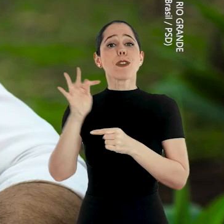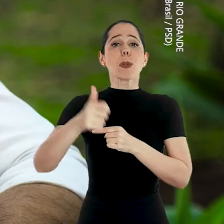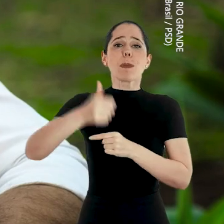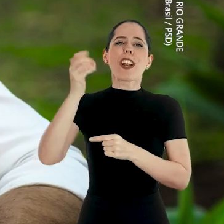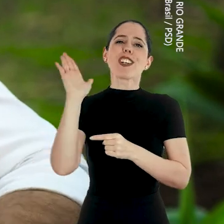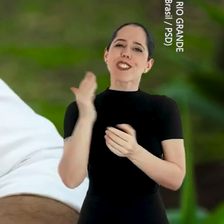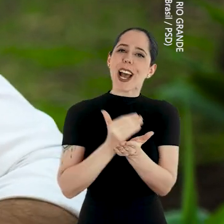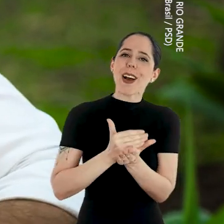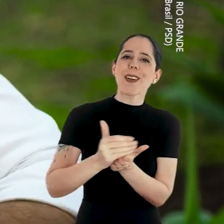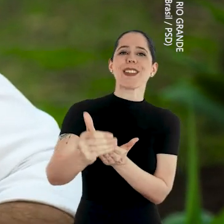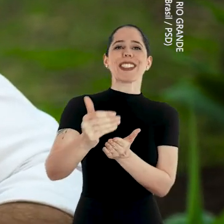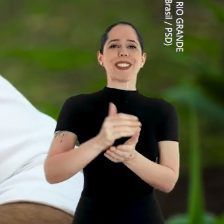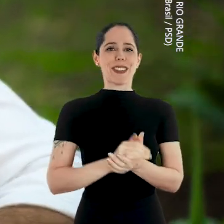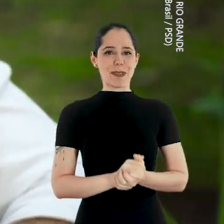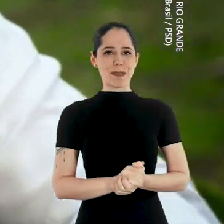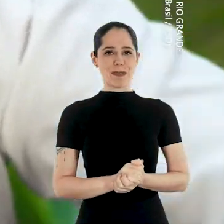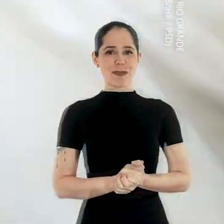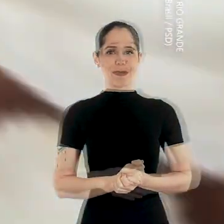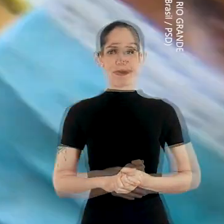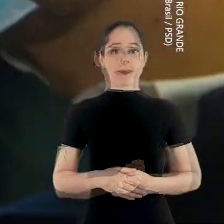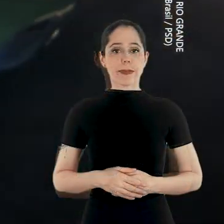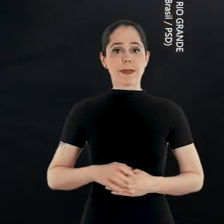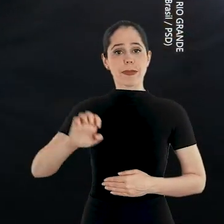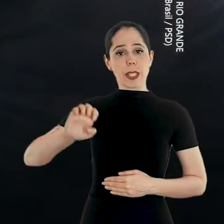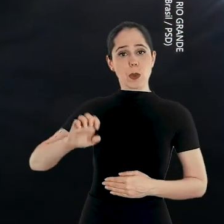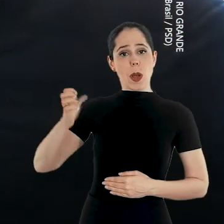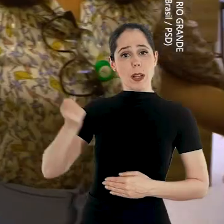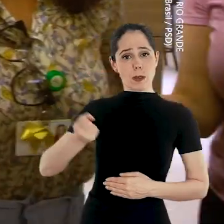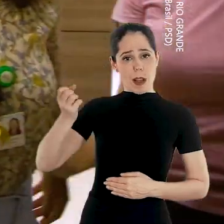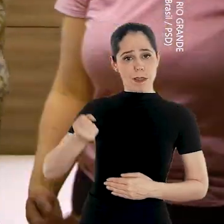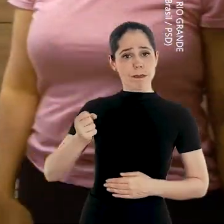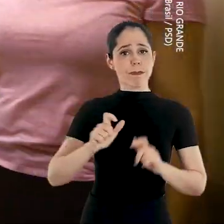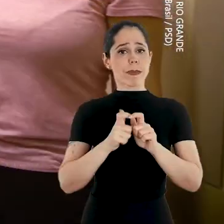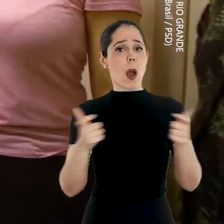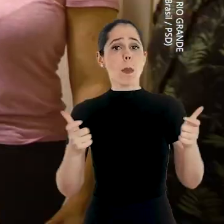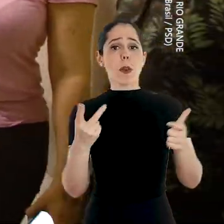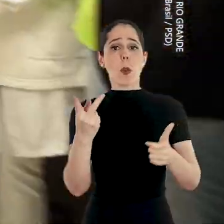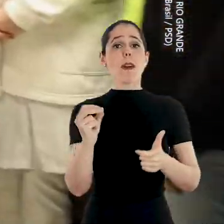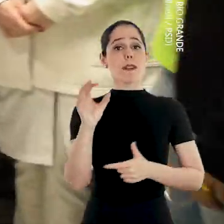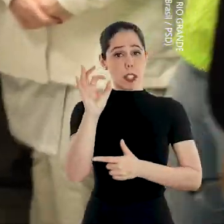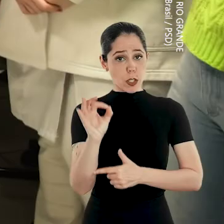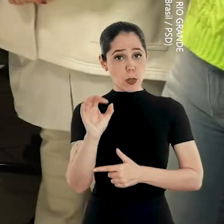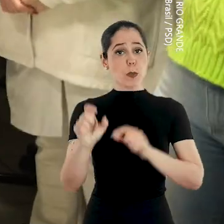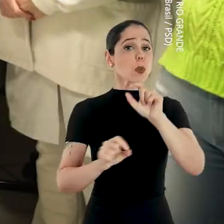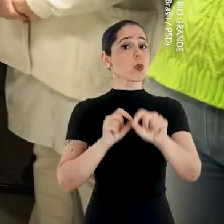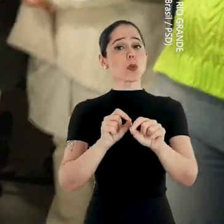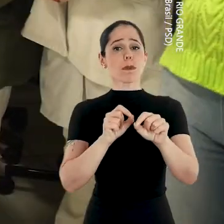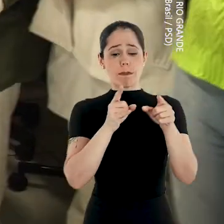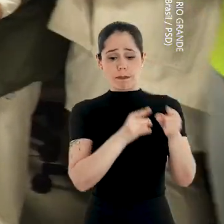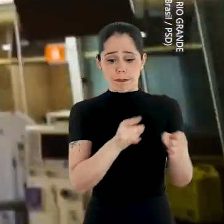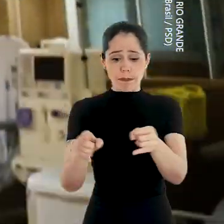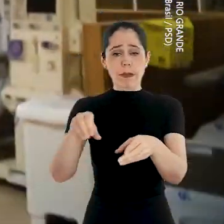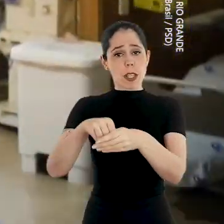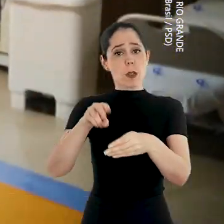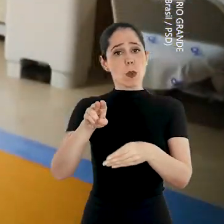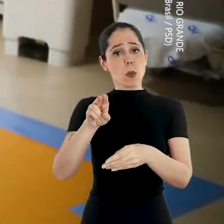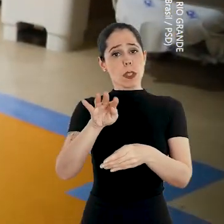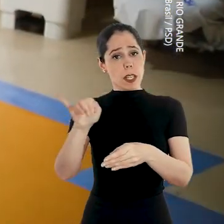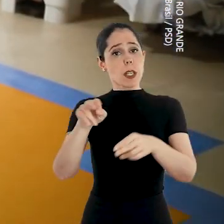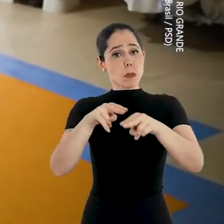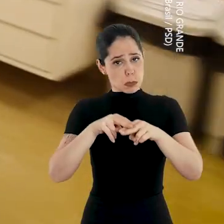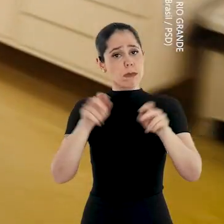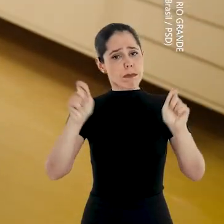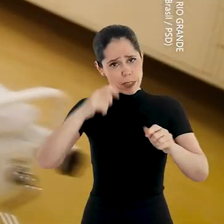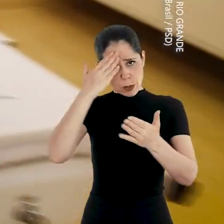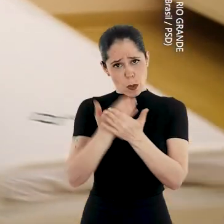Porque um futuro melhor já está nascendo. Eduardo aumentou em 20% os leitos de UTI. É por isso que